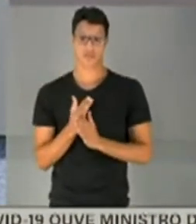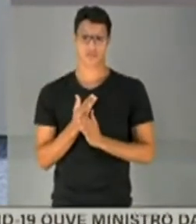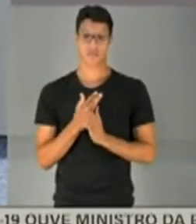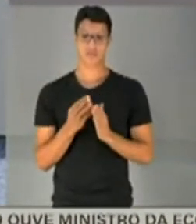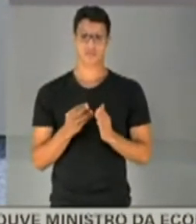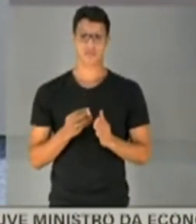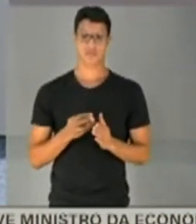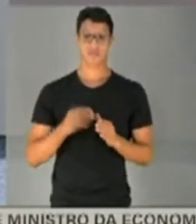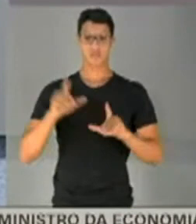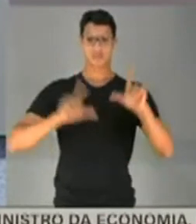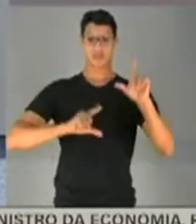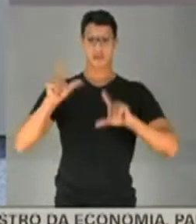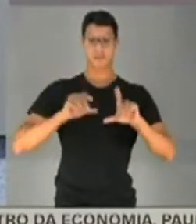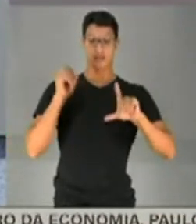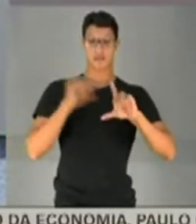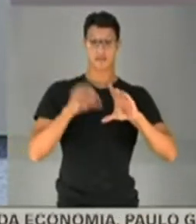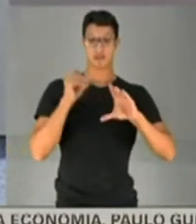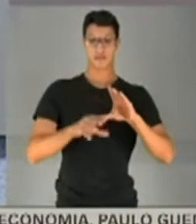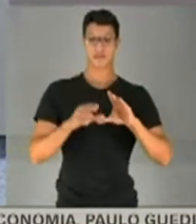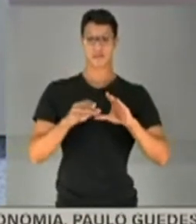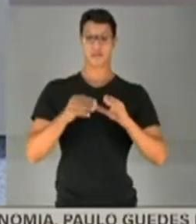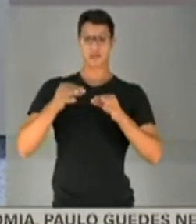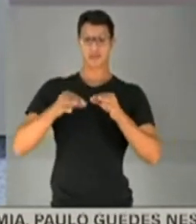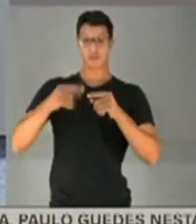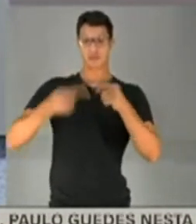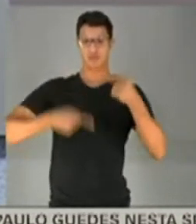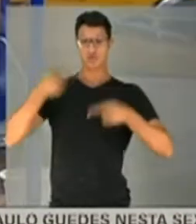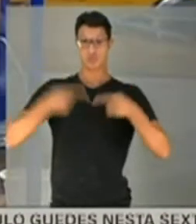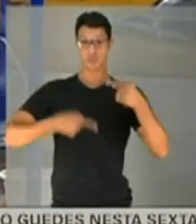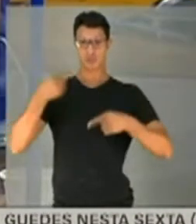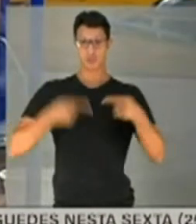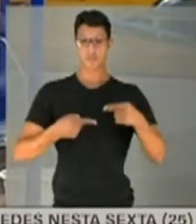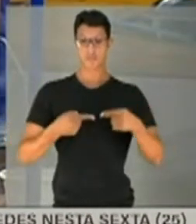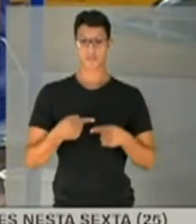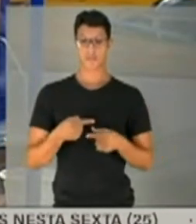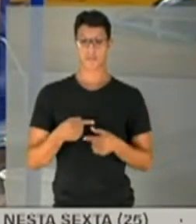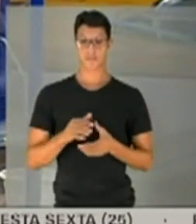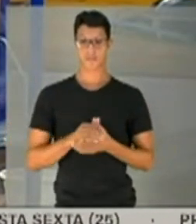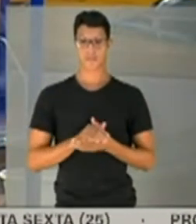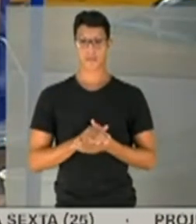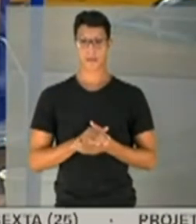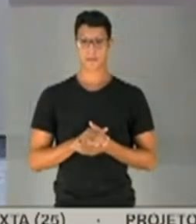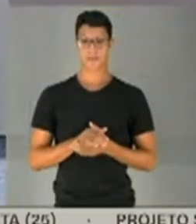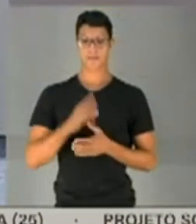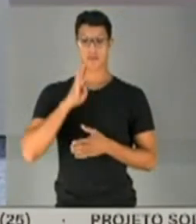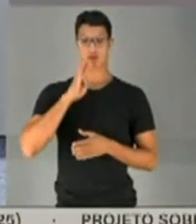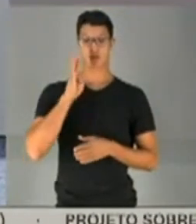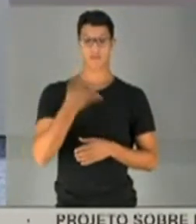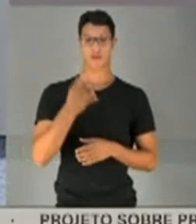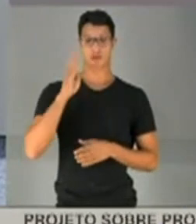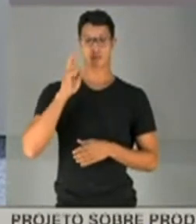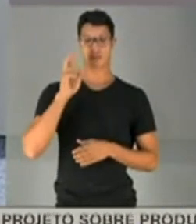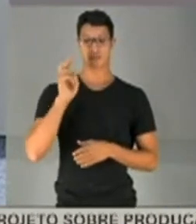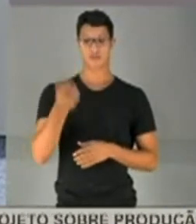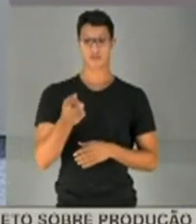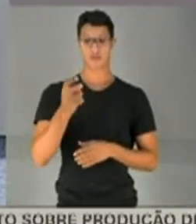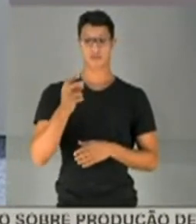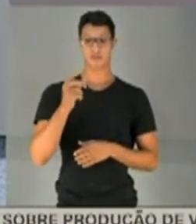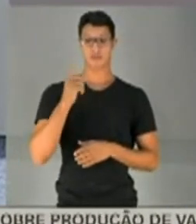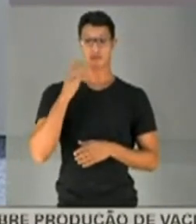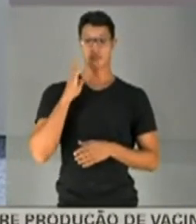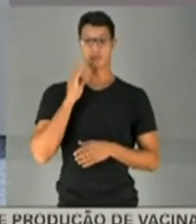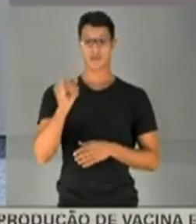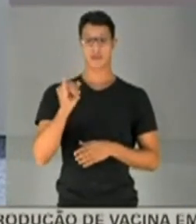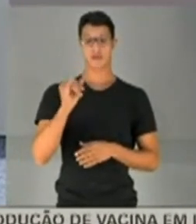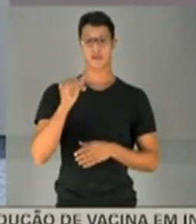imprensa internacional discute... É só 4 mil mortes, 5 mil mortes na China, com 1 bilhão e 300 milhões de